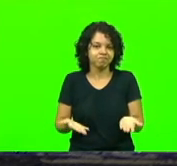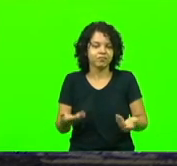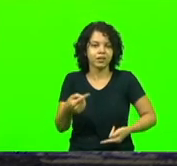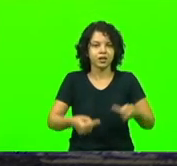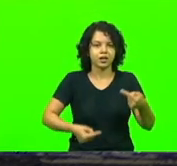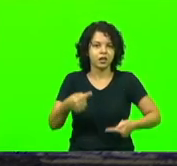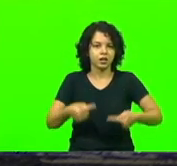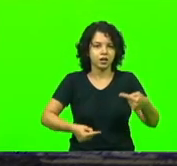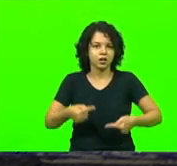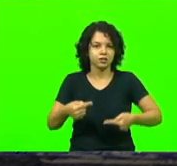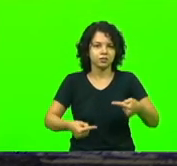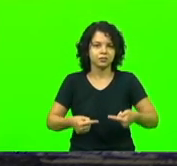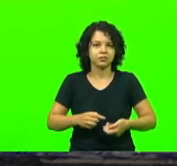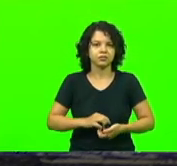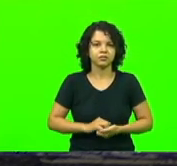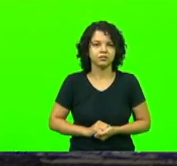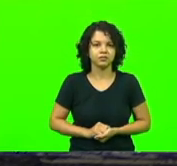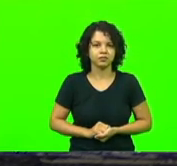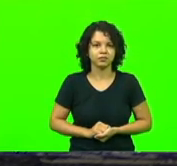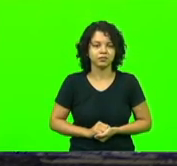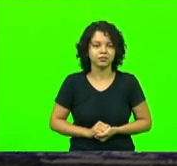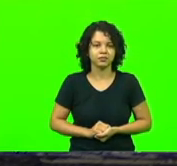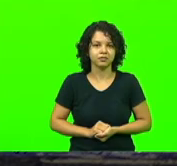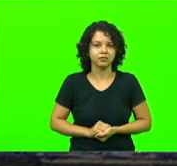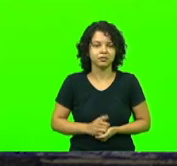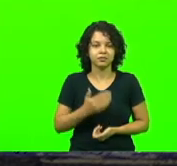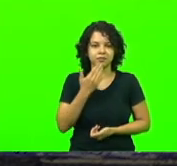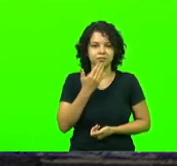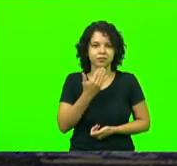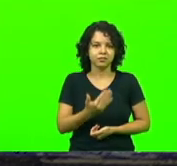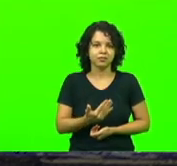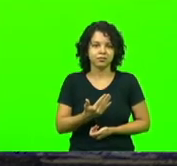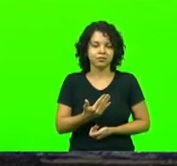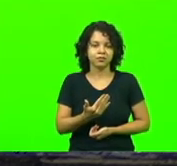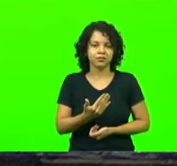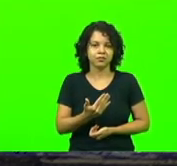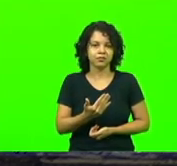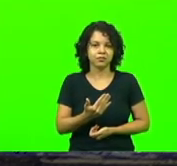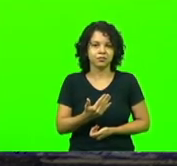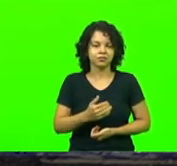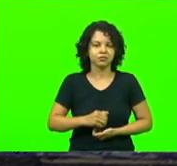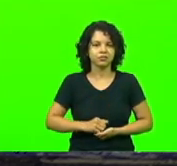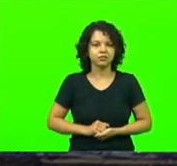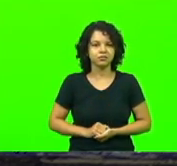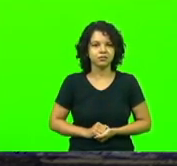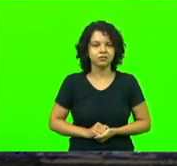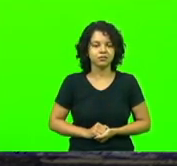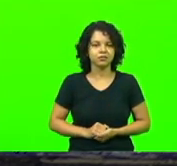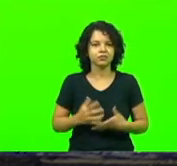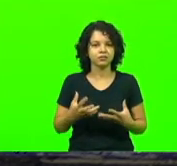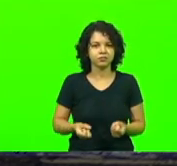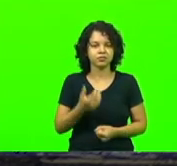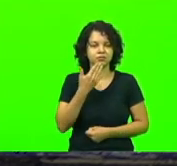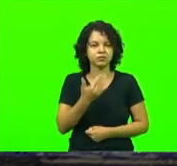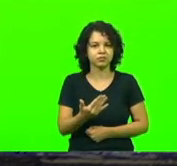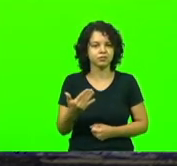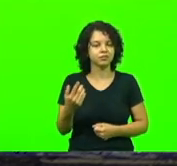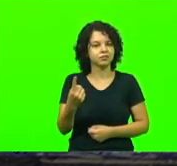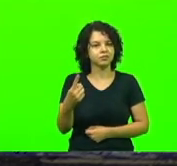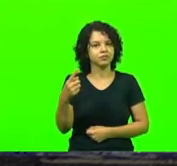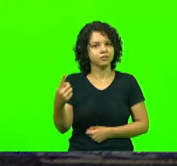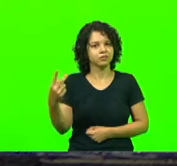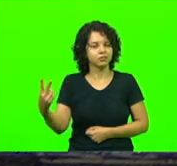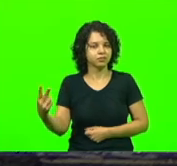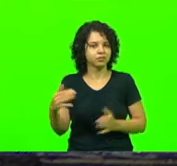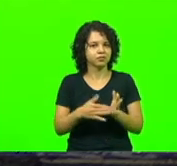discutir os requerimentos, deferimos os requerimentos 112 a 118,